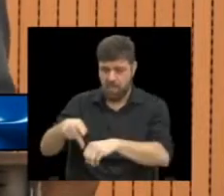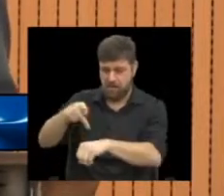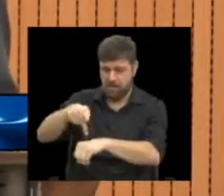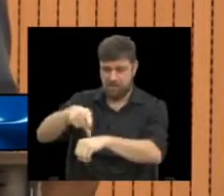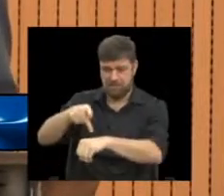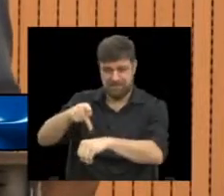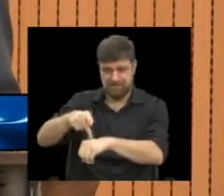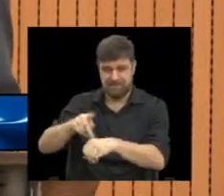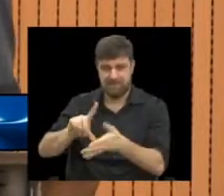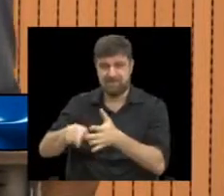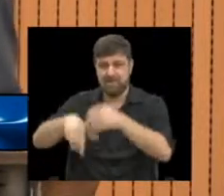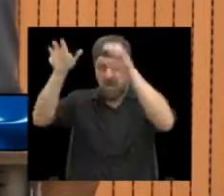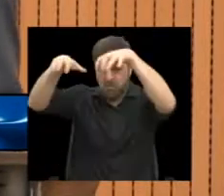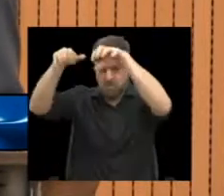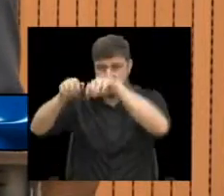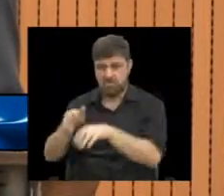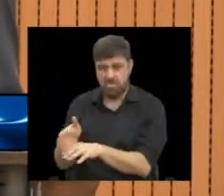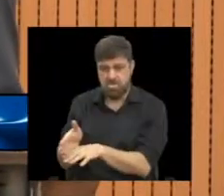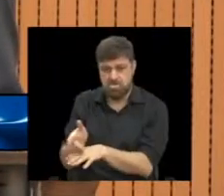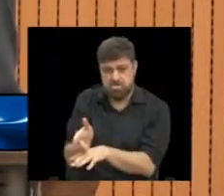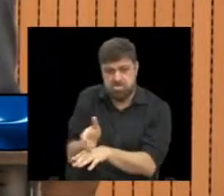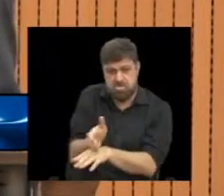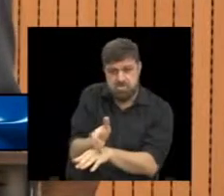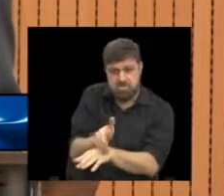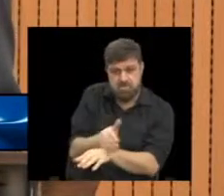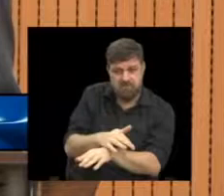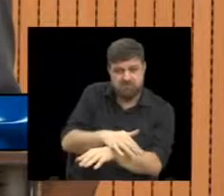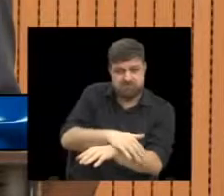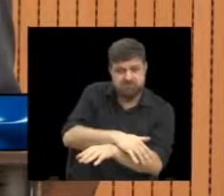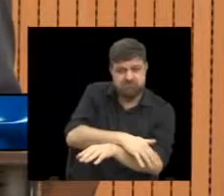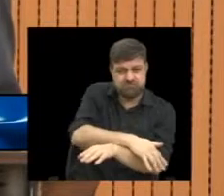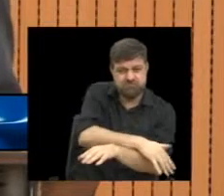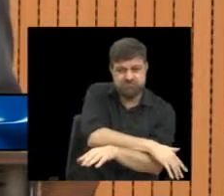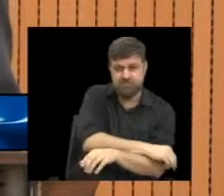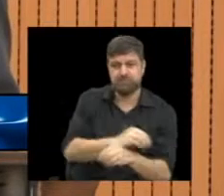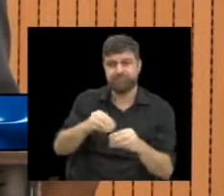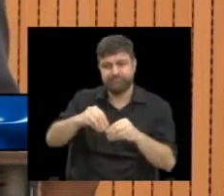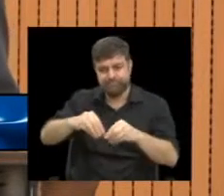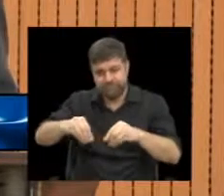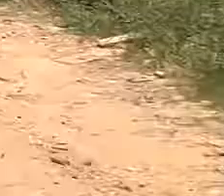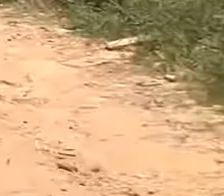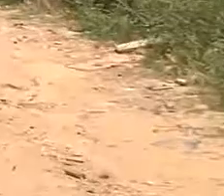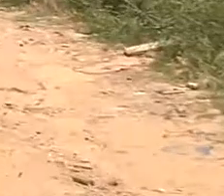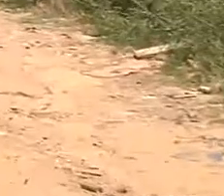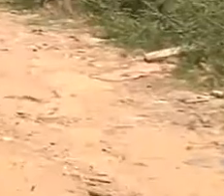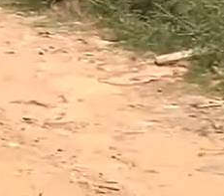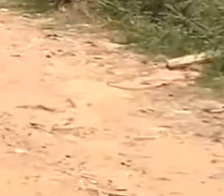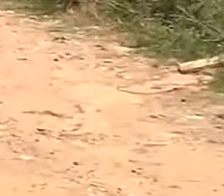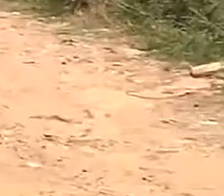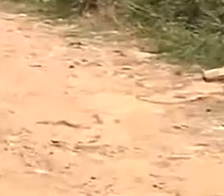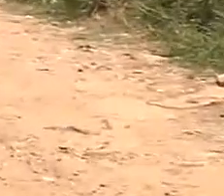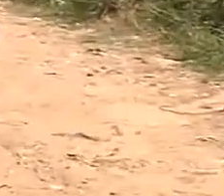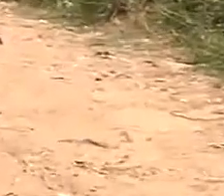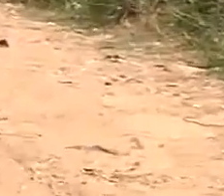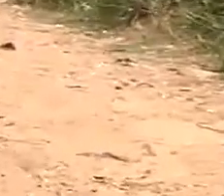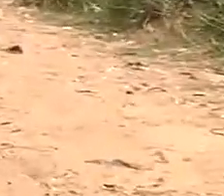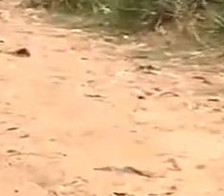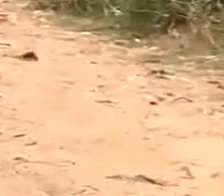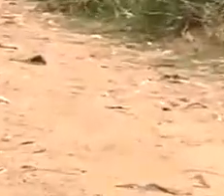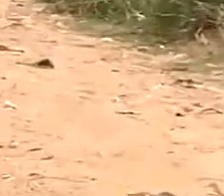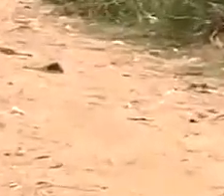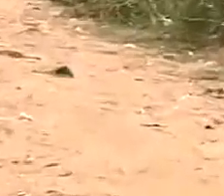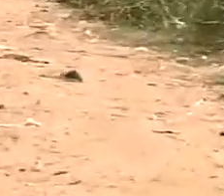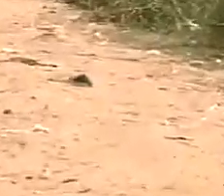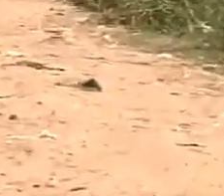a próxima chuva que vem já leva tudo. Então é a maior dificuldade. Aquele povo ali vem sofrendo. O vereador explicou que a